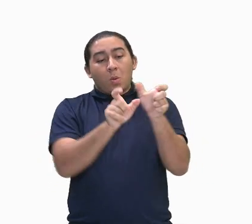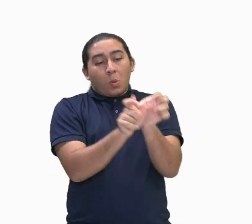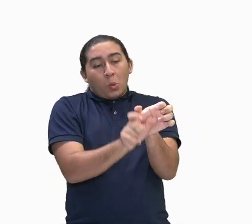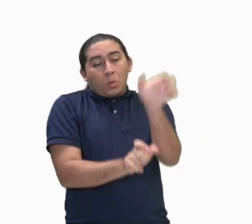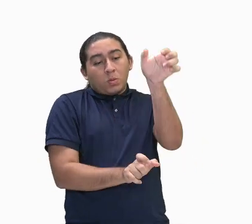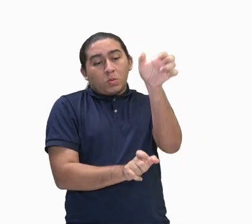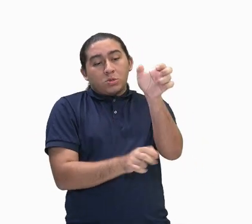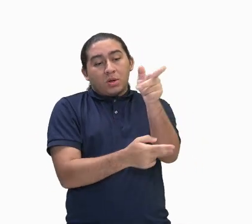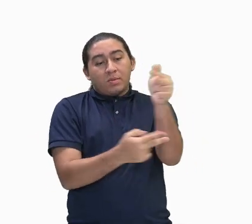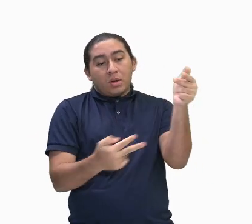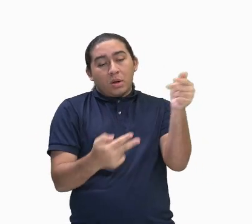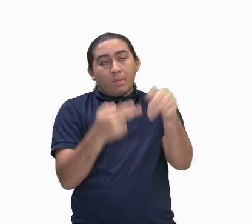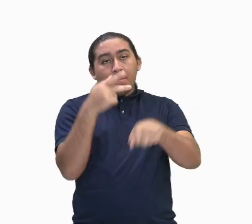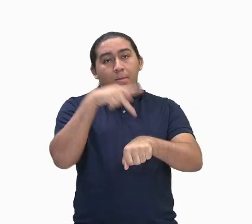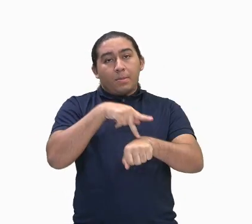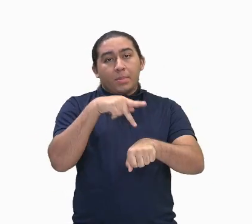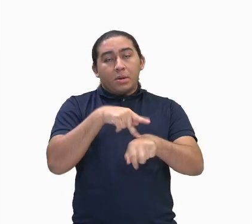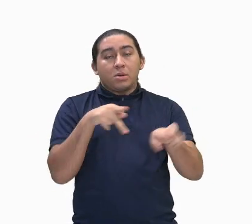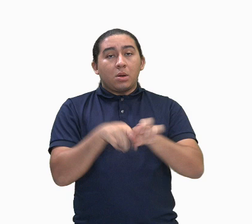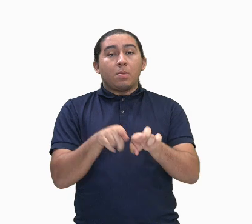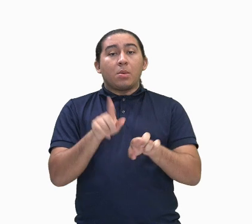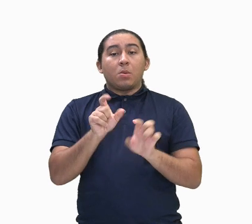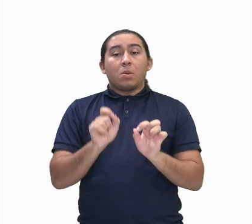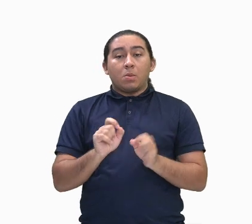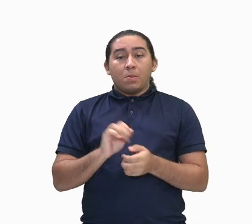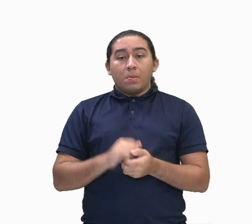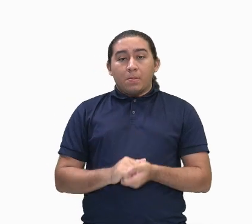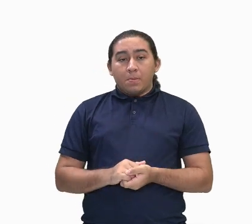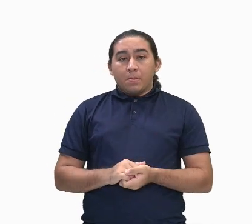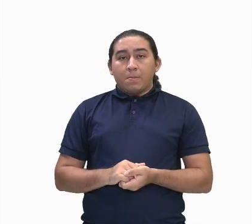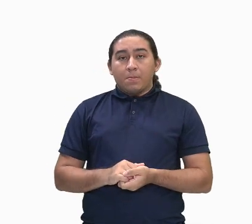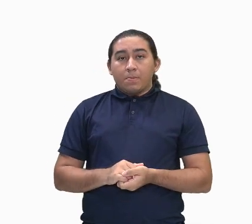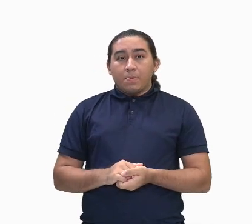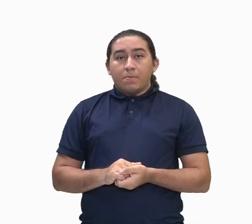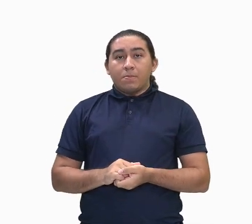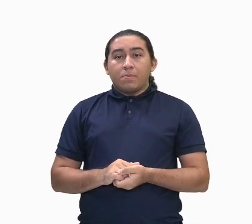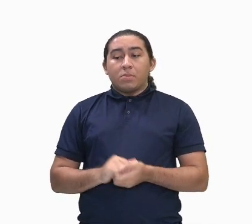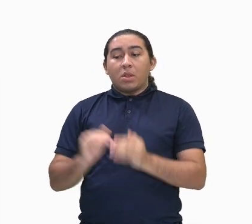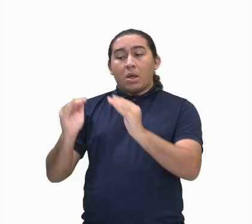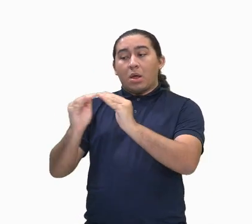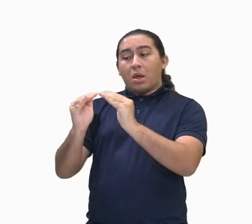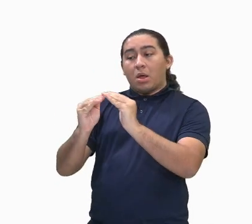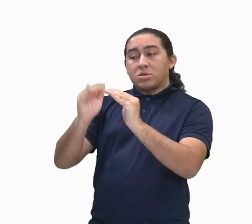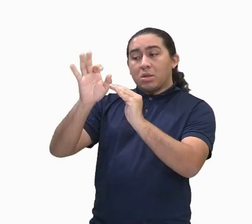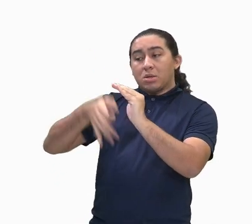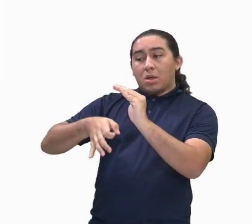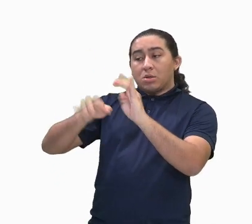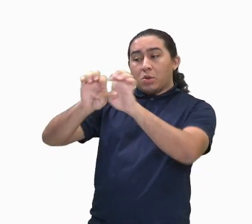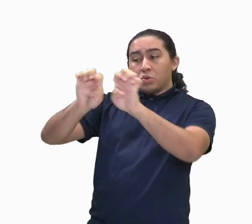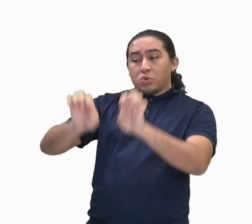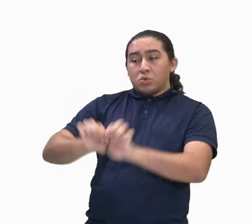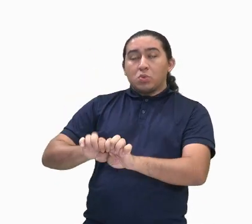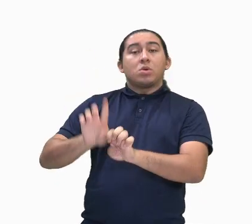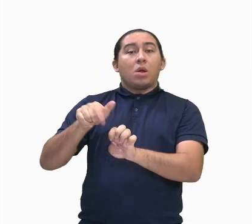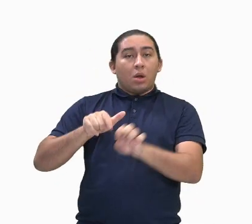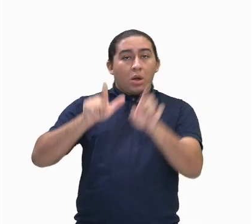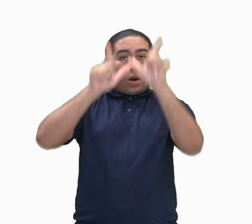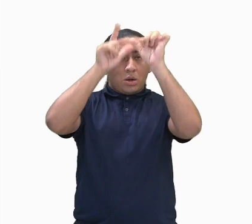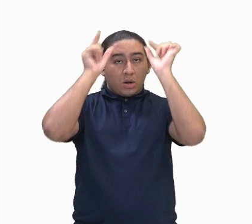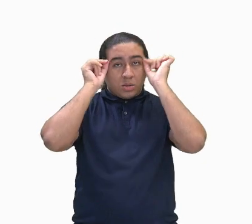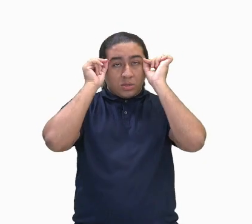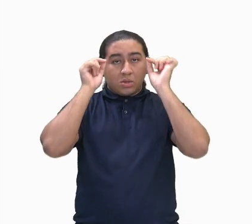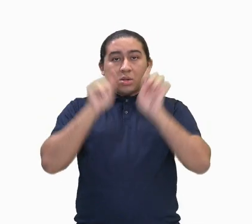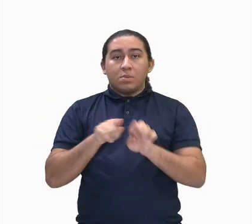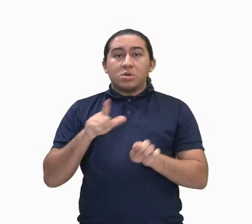né? E até mesmo a questão dos próprios traços, se uma casa é dessa forma ou daquela forma, a Grécia também está envolvida nessas